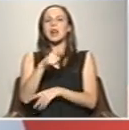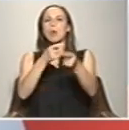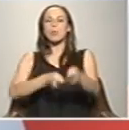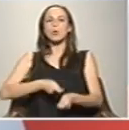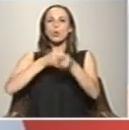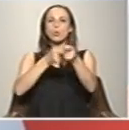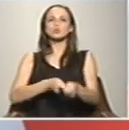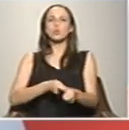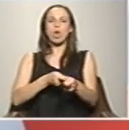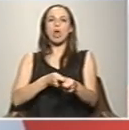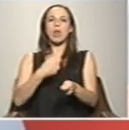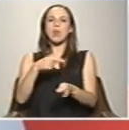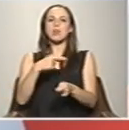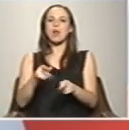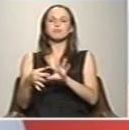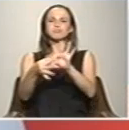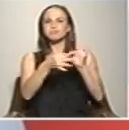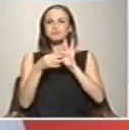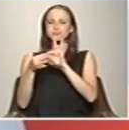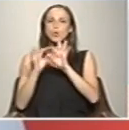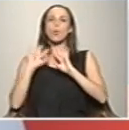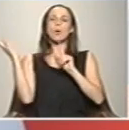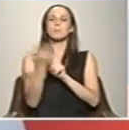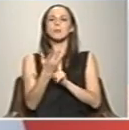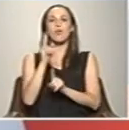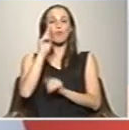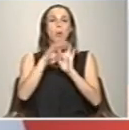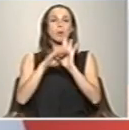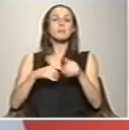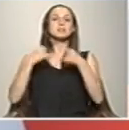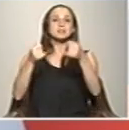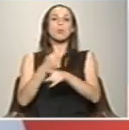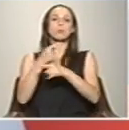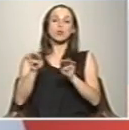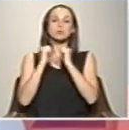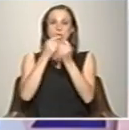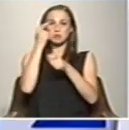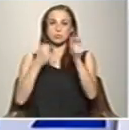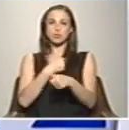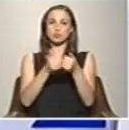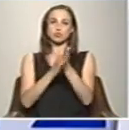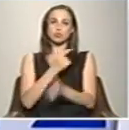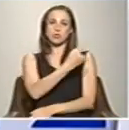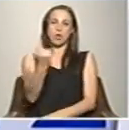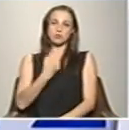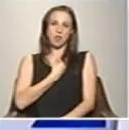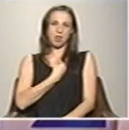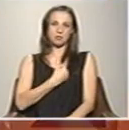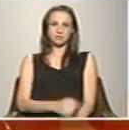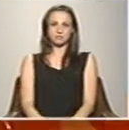cada vez mais em harmonia com o ambiente. Não perca o próximo programa, porque Sociedade Civil somos todos nós.